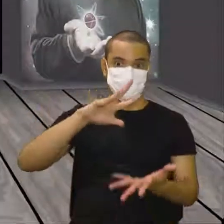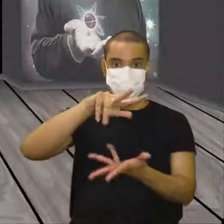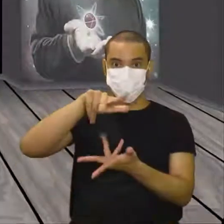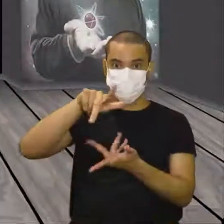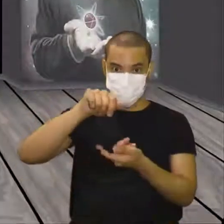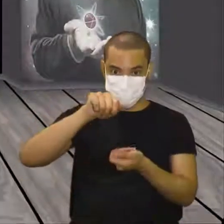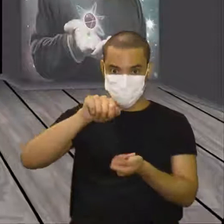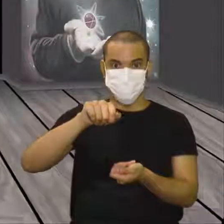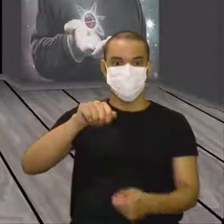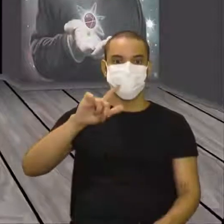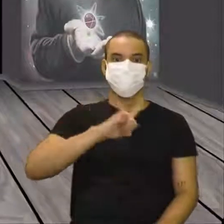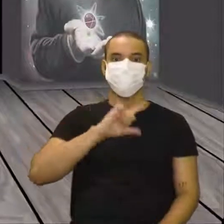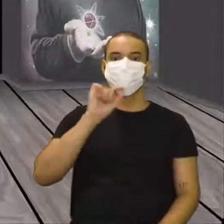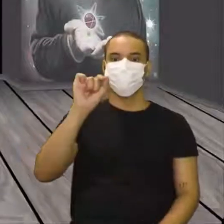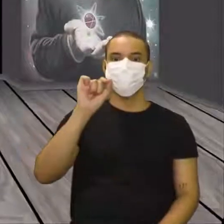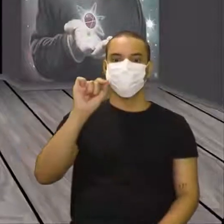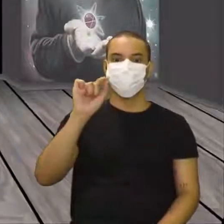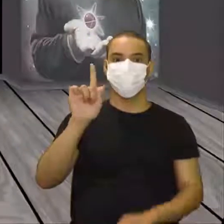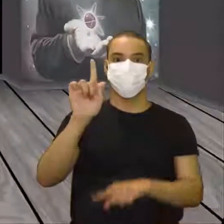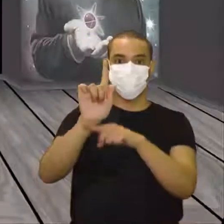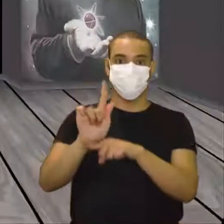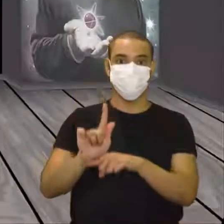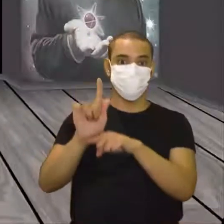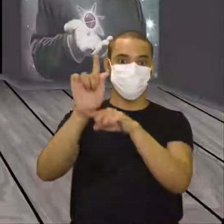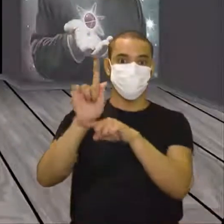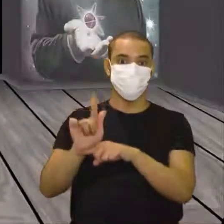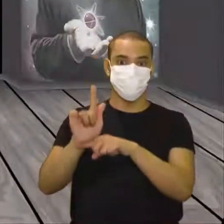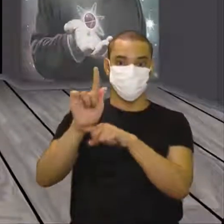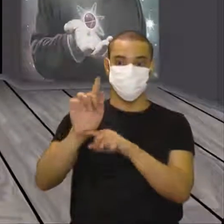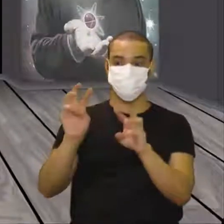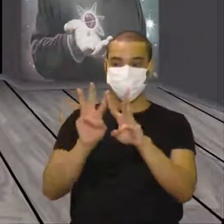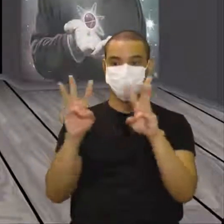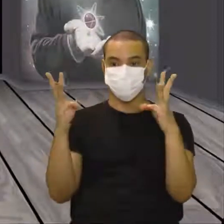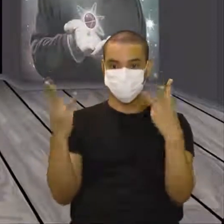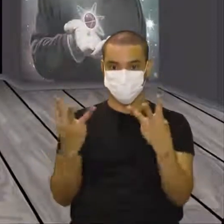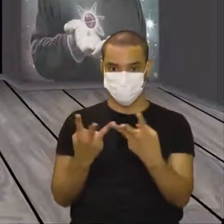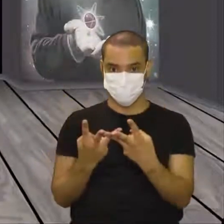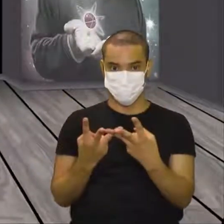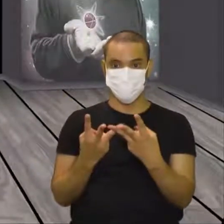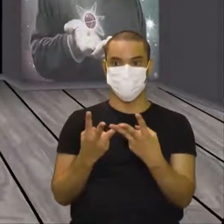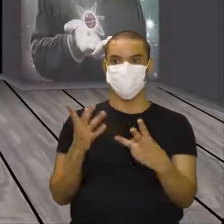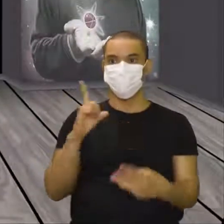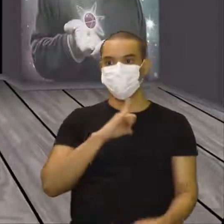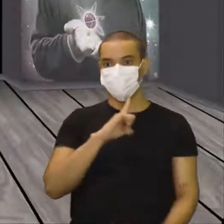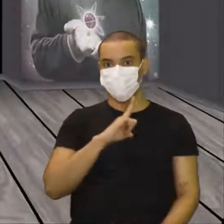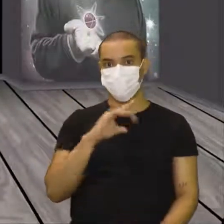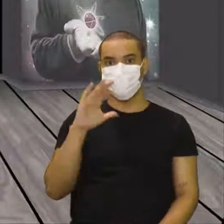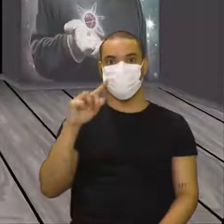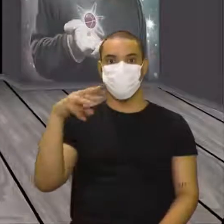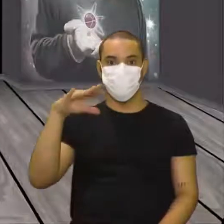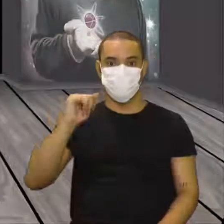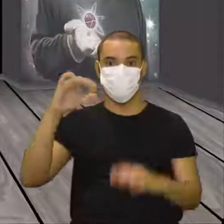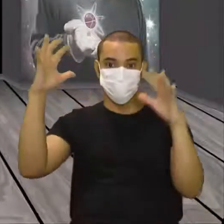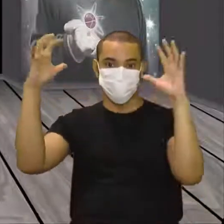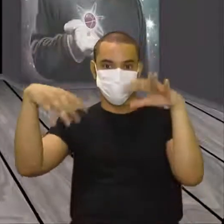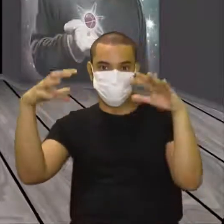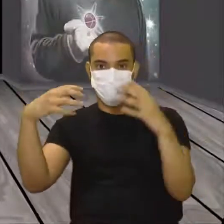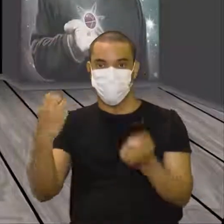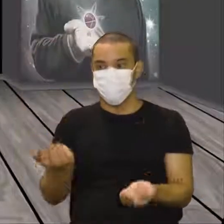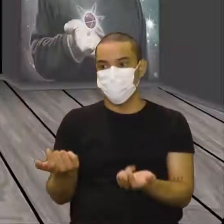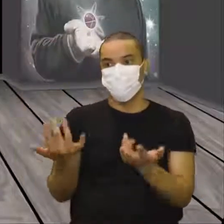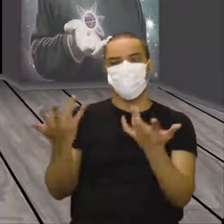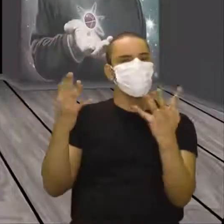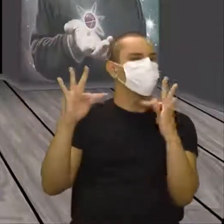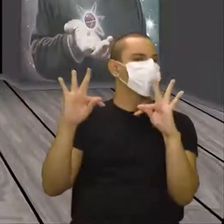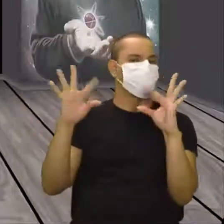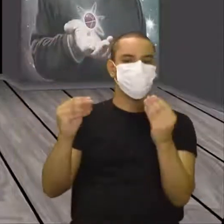A Terra tem a questão da gravidade, massa, clima, todos os fenômenos, chuva, queimadas,